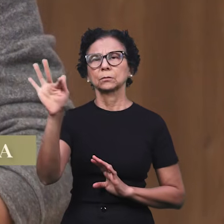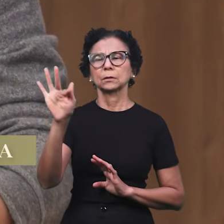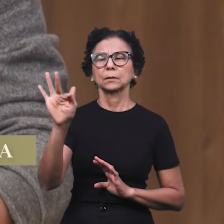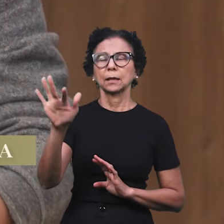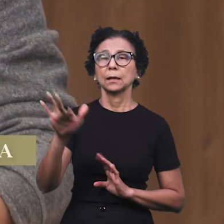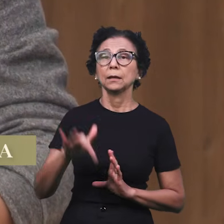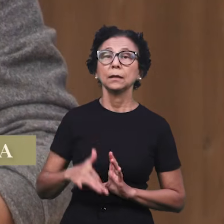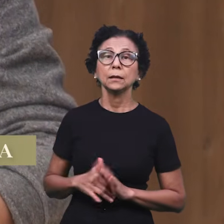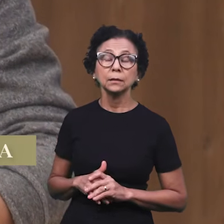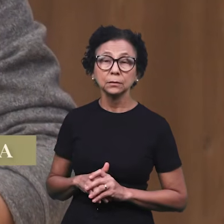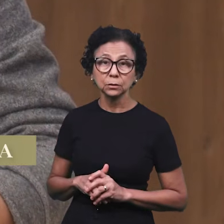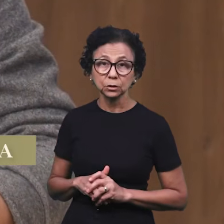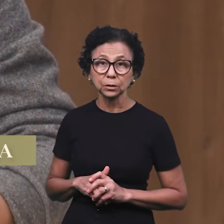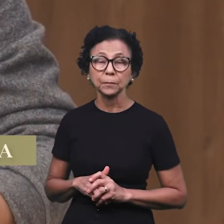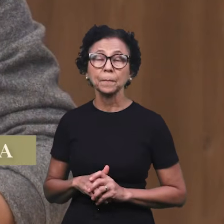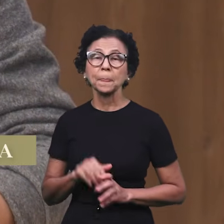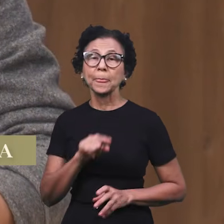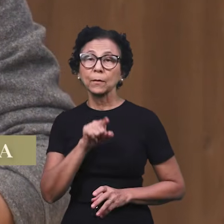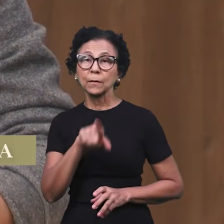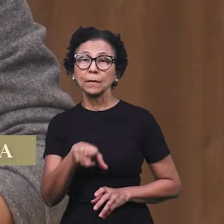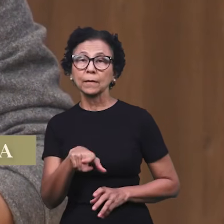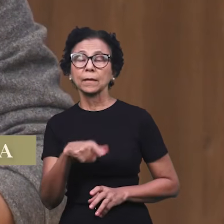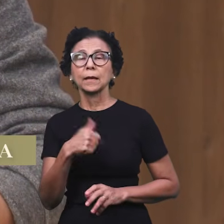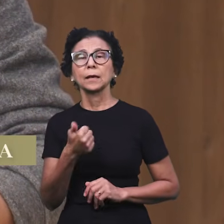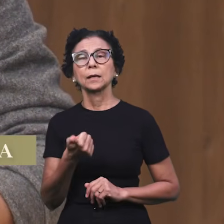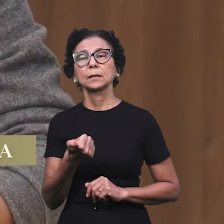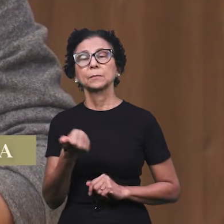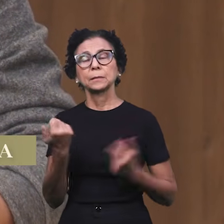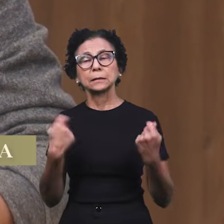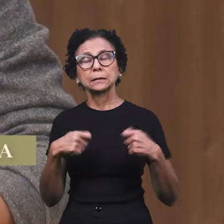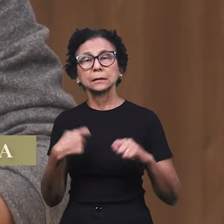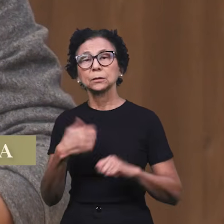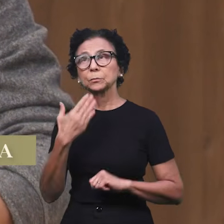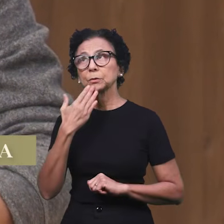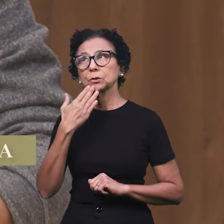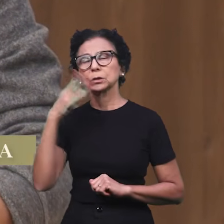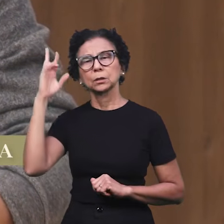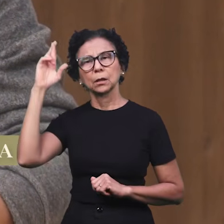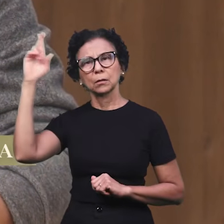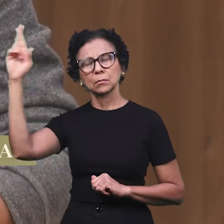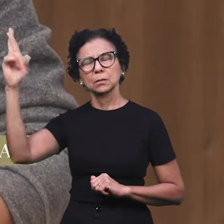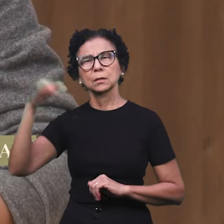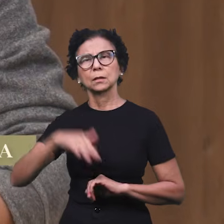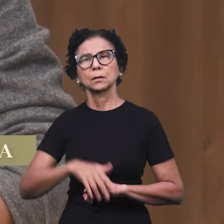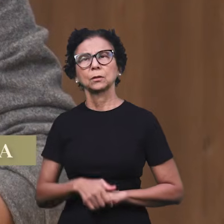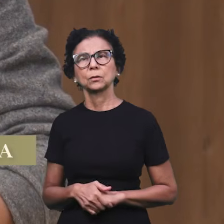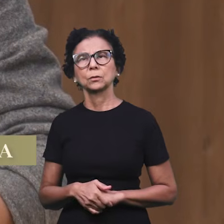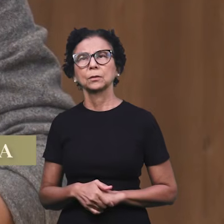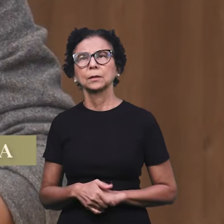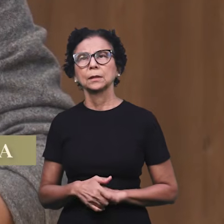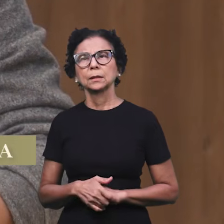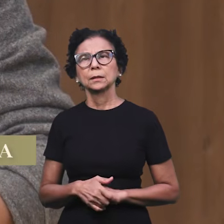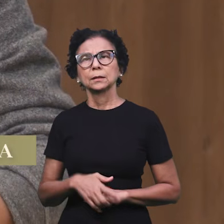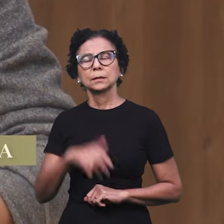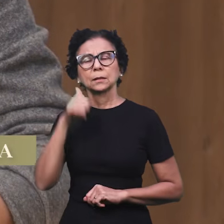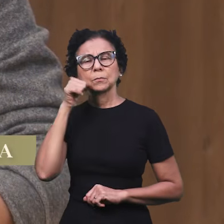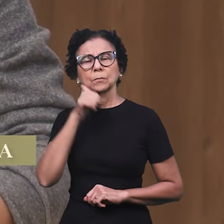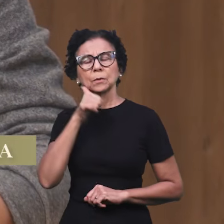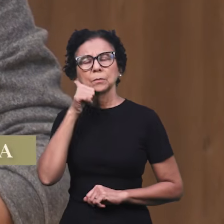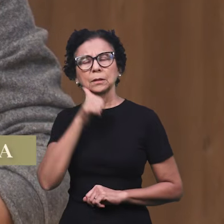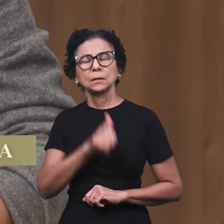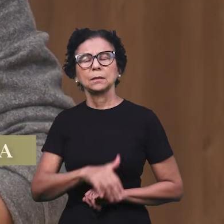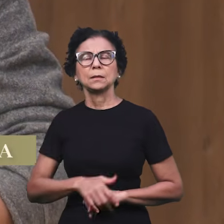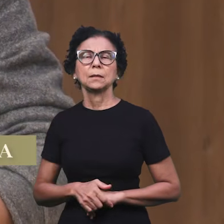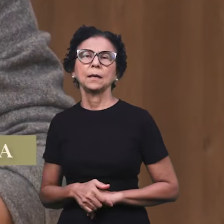o lar, que busquem isso. Que busquem isso, serem essas mulheres aqui, né, a